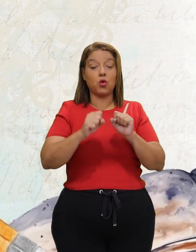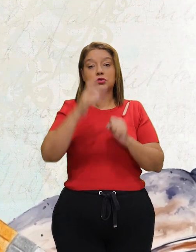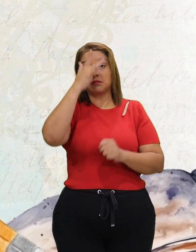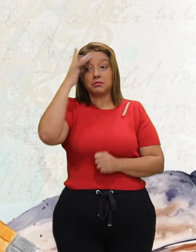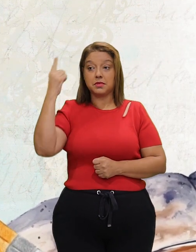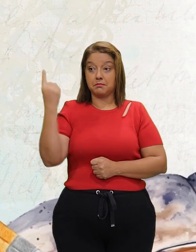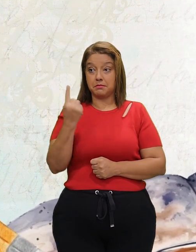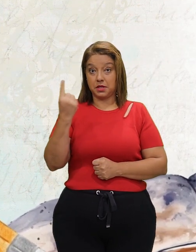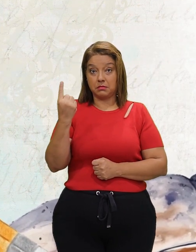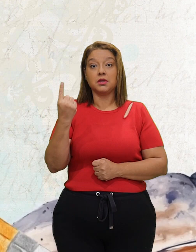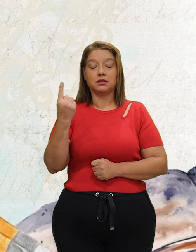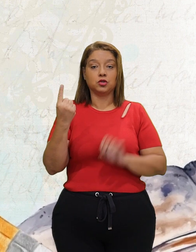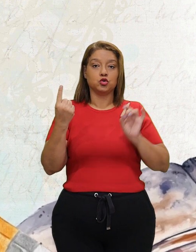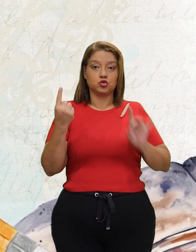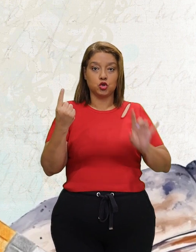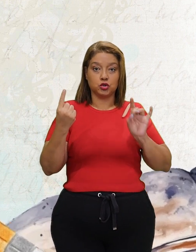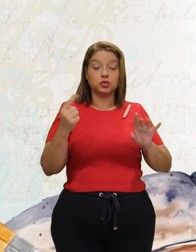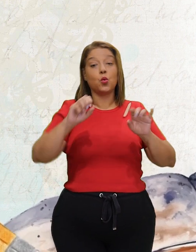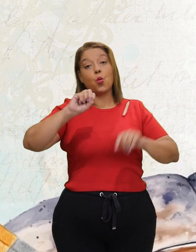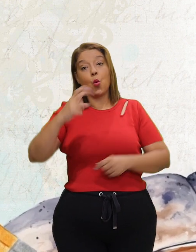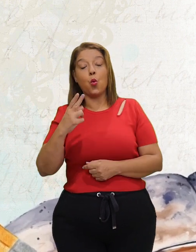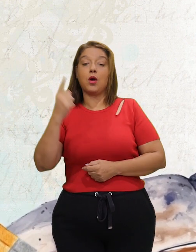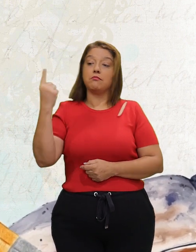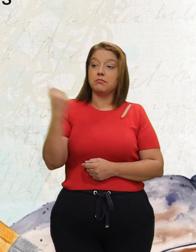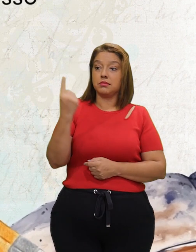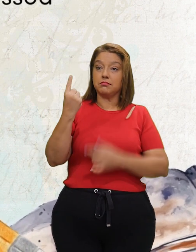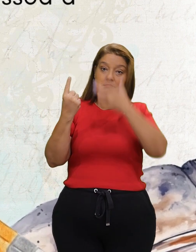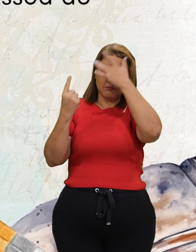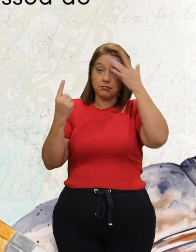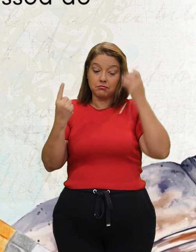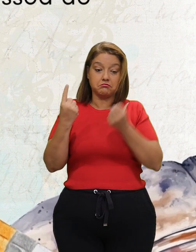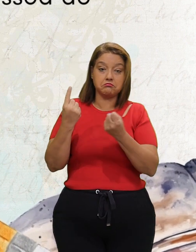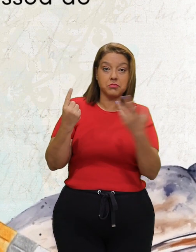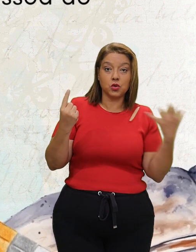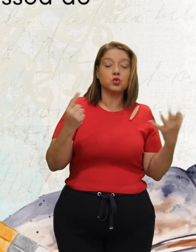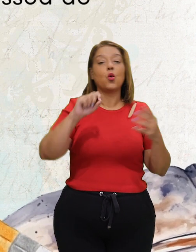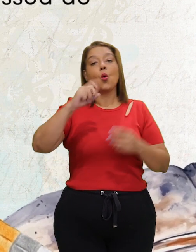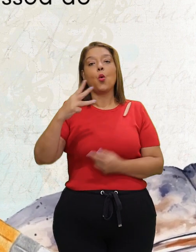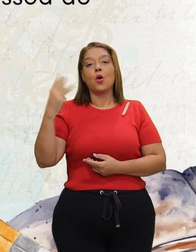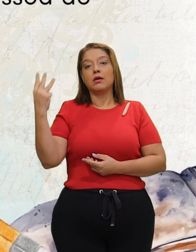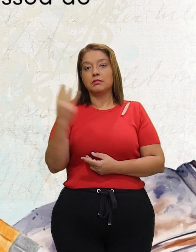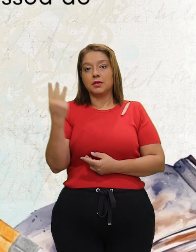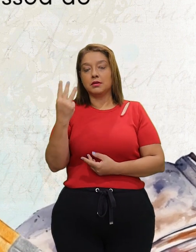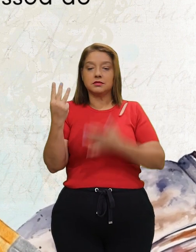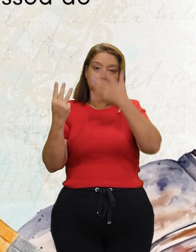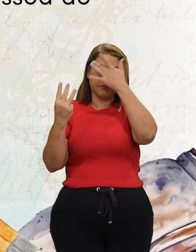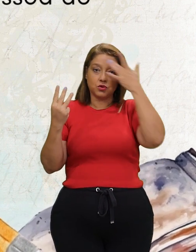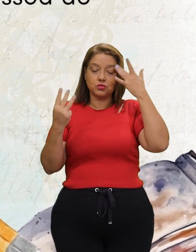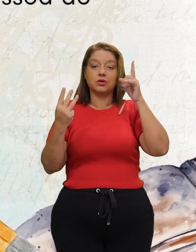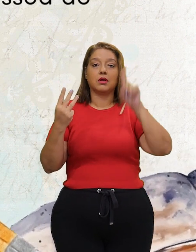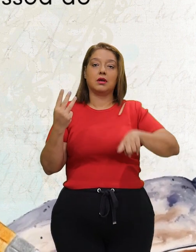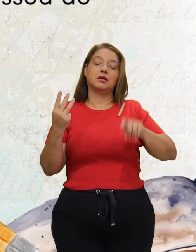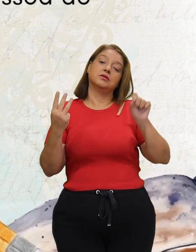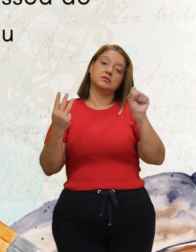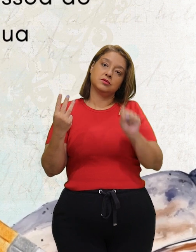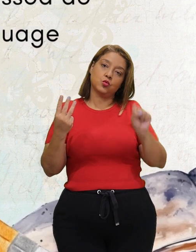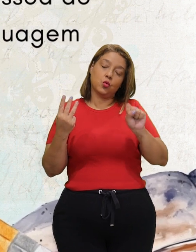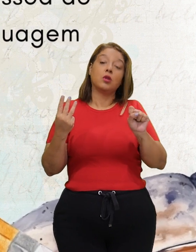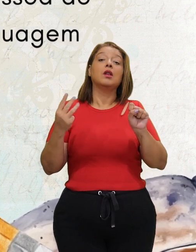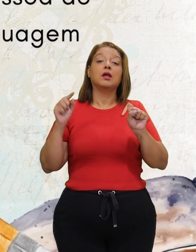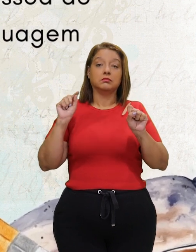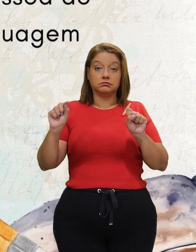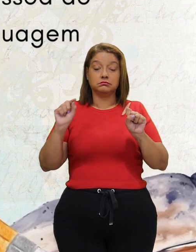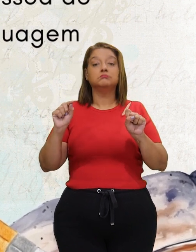do singular, na primeira pessoa do plural ou na terceira pessoa do singular, sempre utilizando a